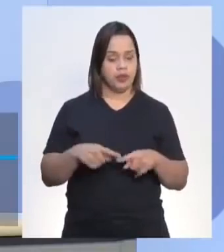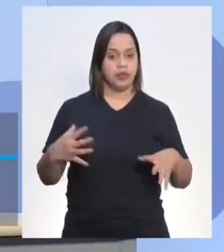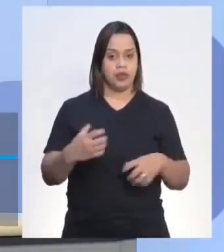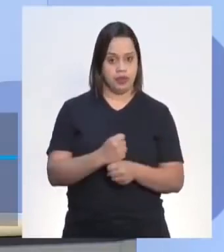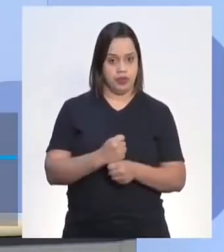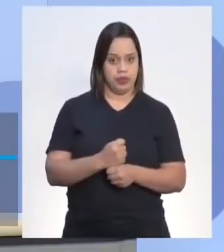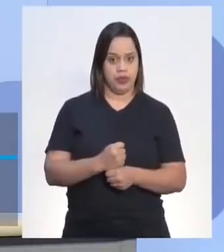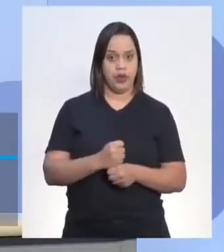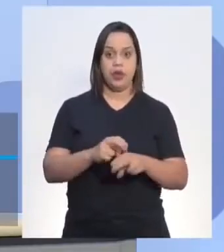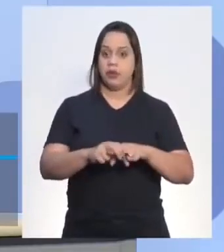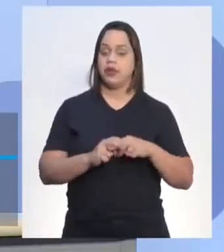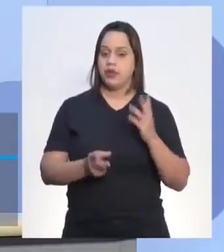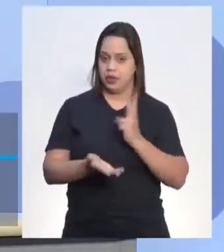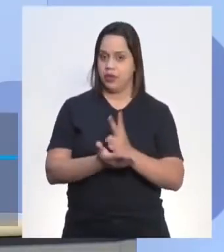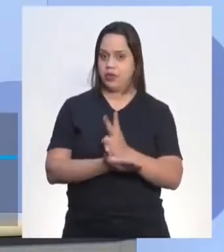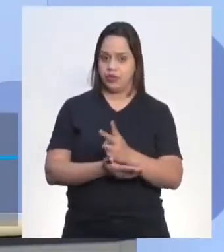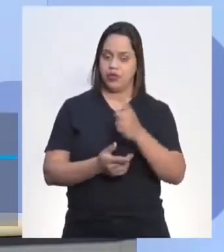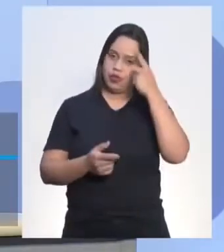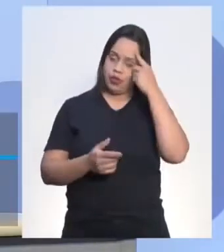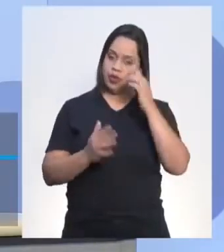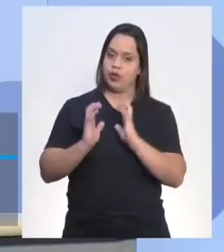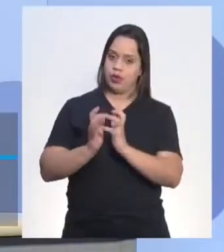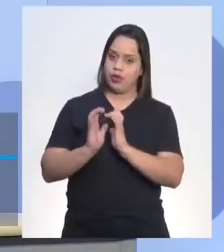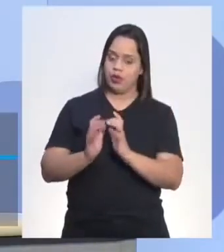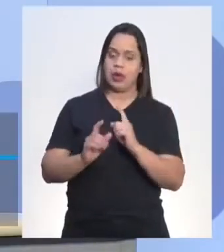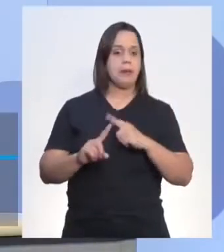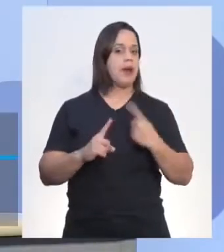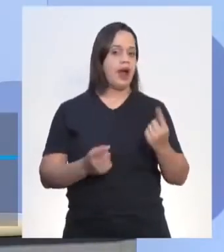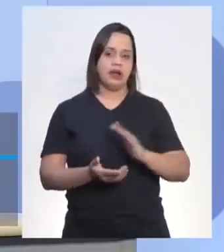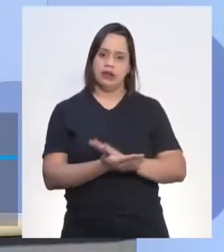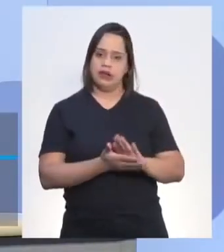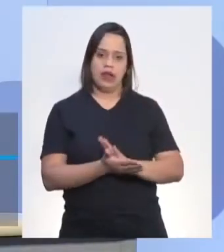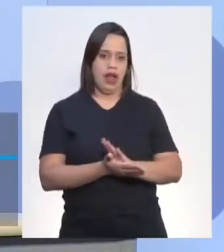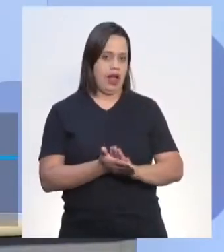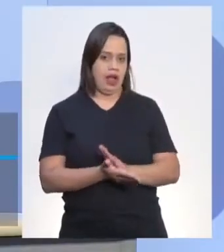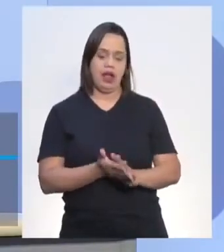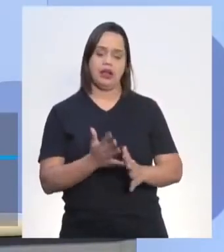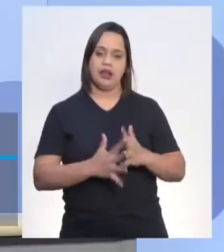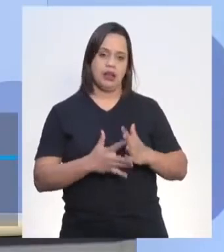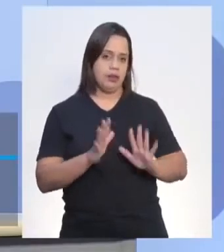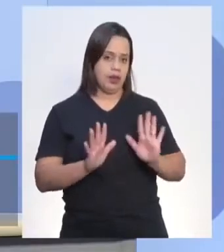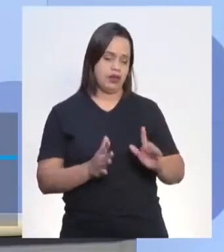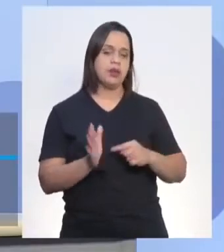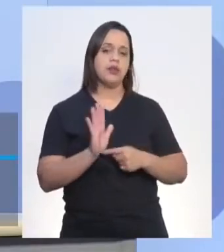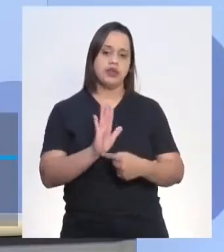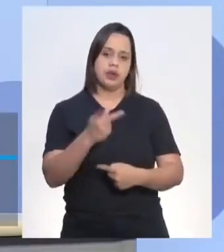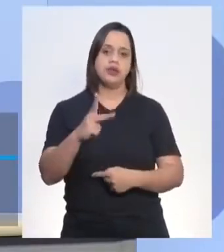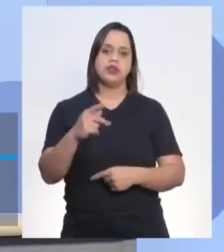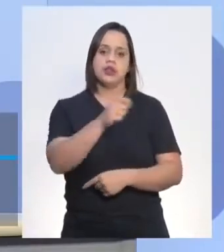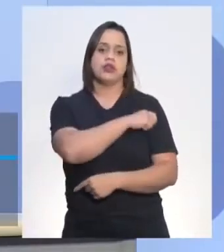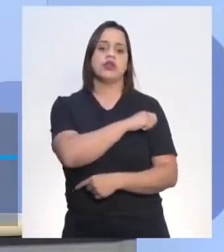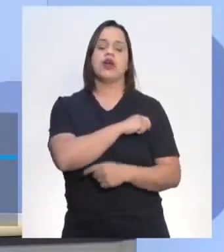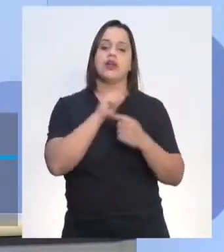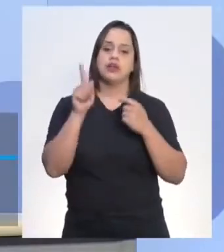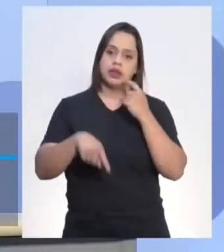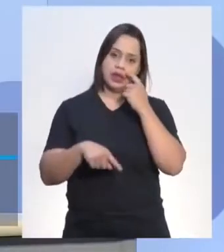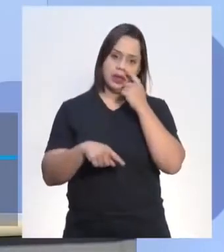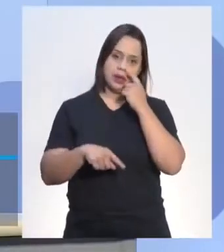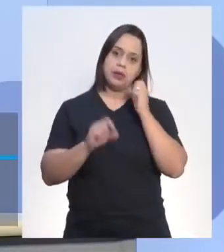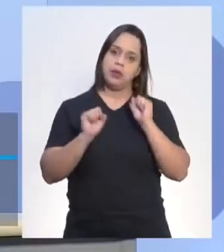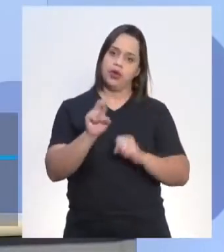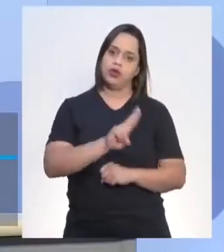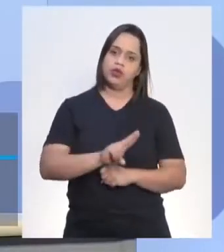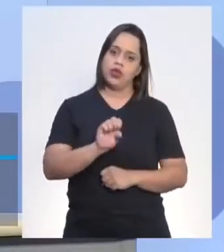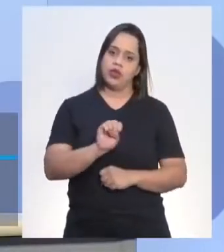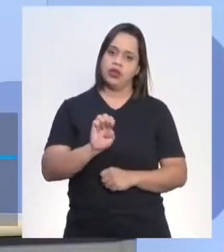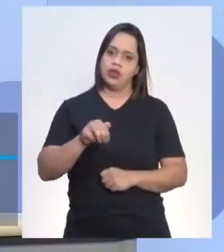com este raciocínio. Mas nada impede que o senhor mostre lá para os seus alunos, né, que o semiperímetro também